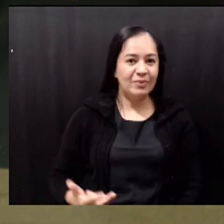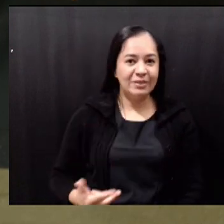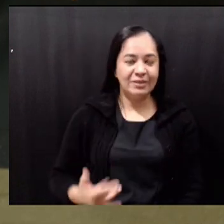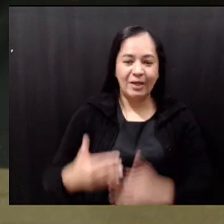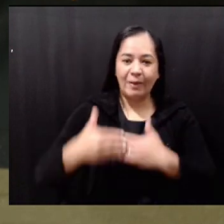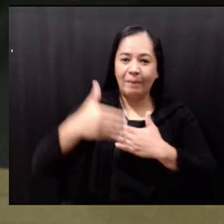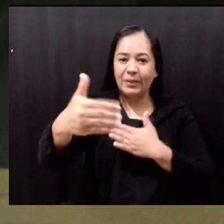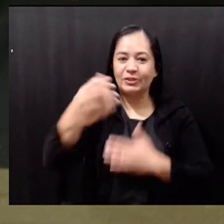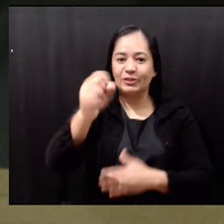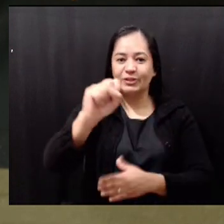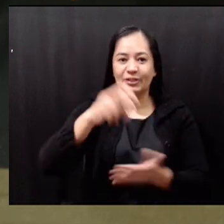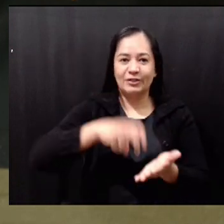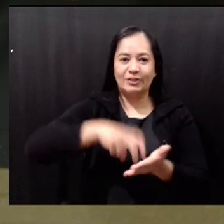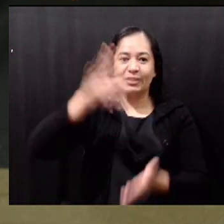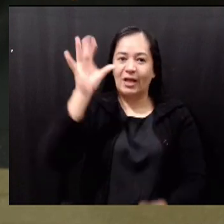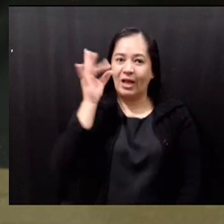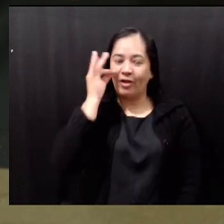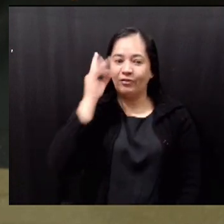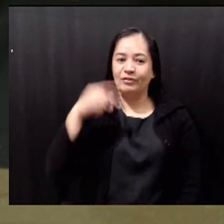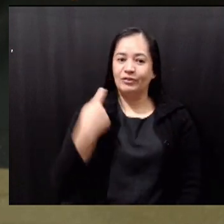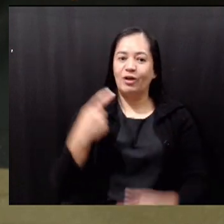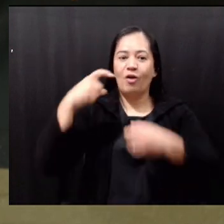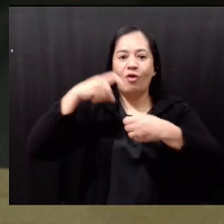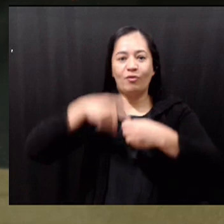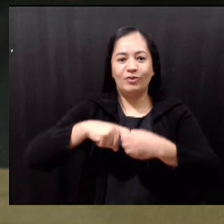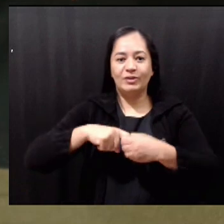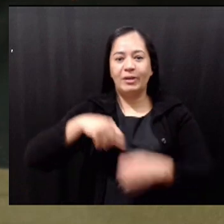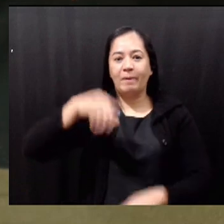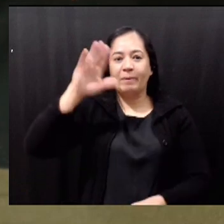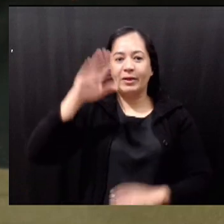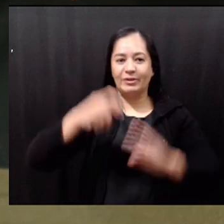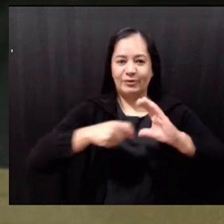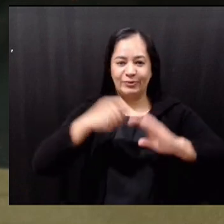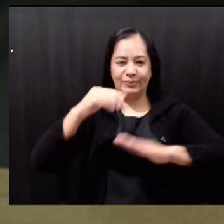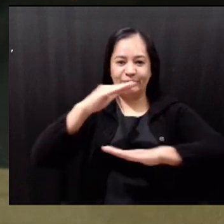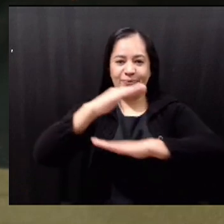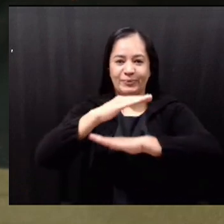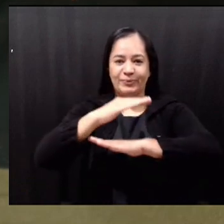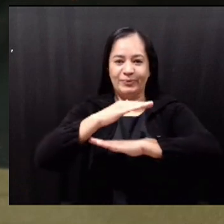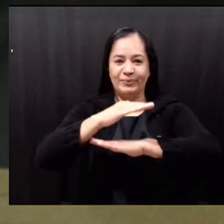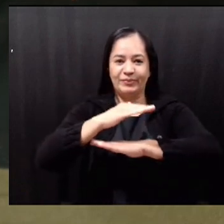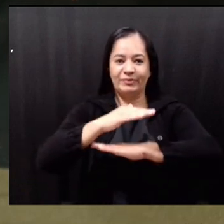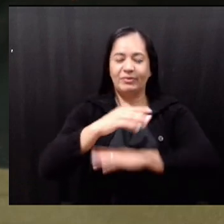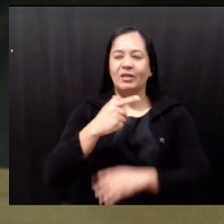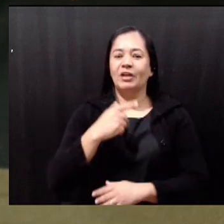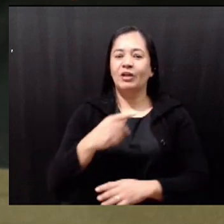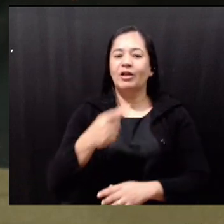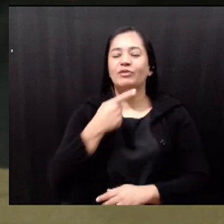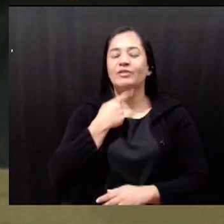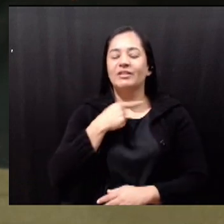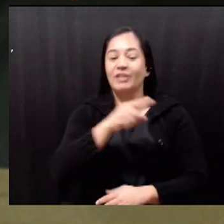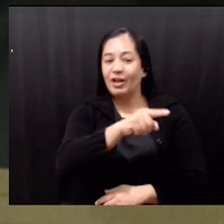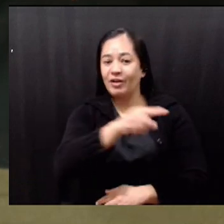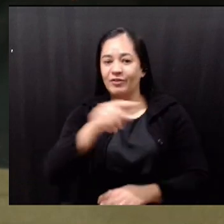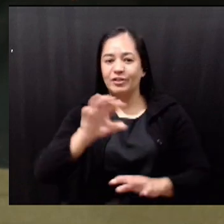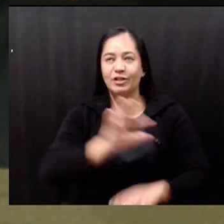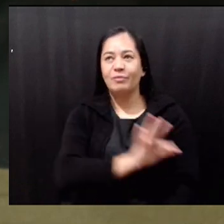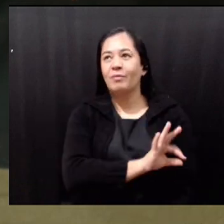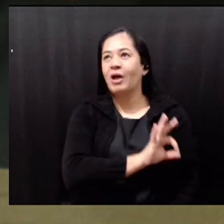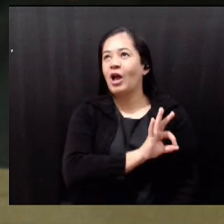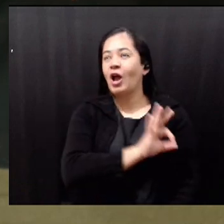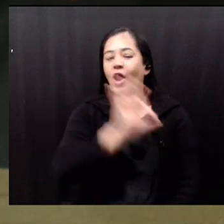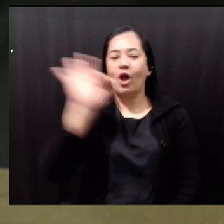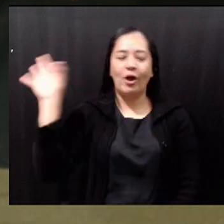vivo, nós voltaremos então com mais uma edição do nosso Estúdio Câmara. Eu desejo a você uma ótima semana, uma semana